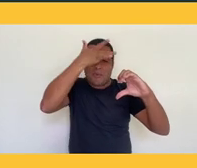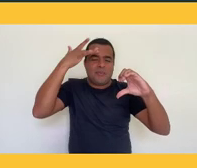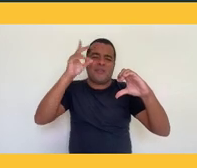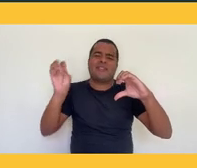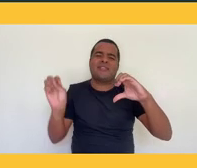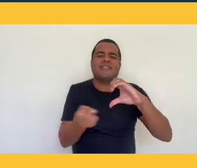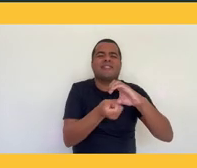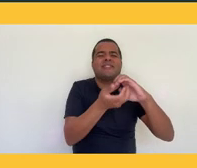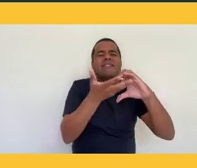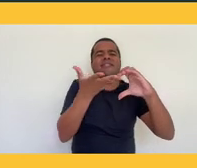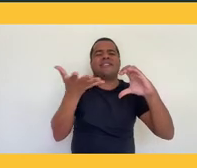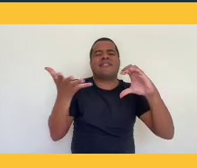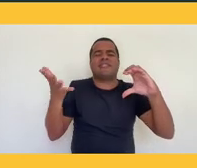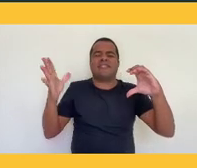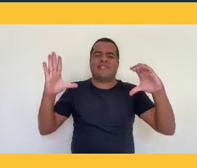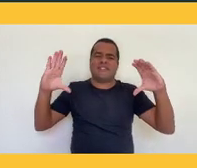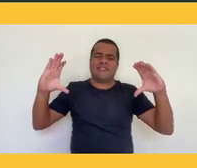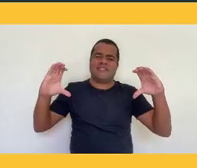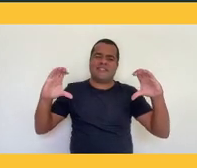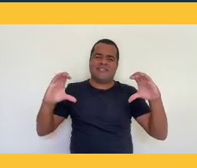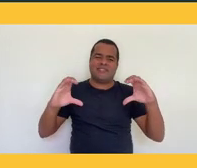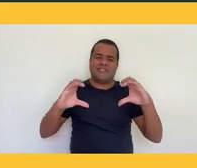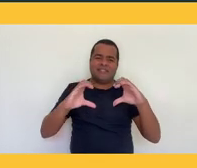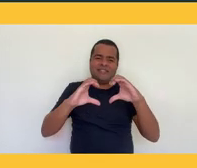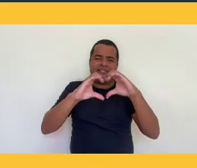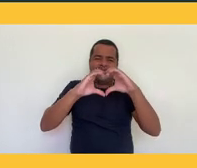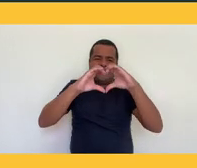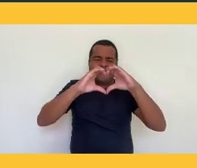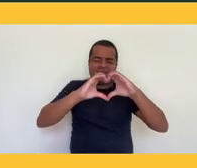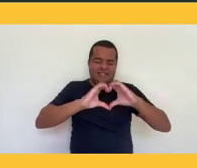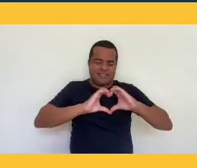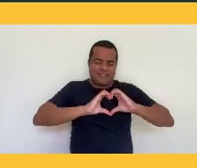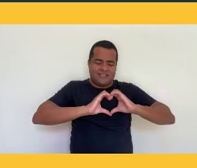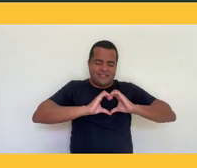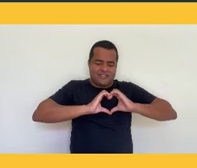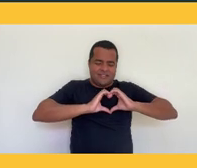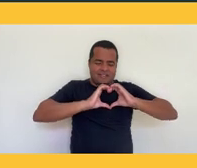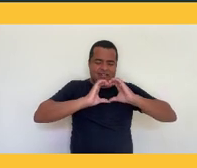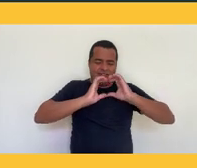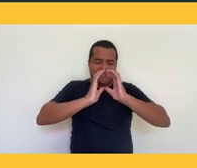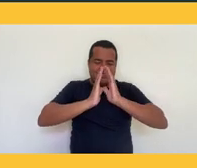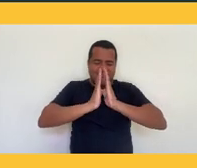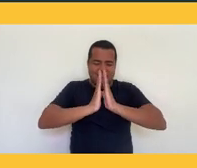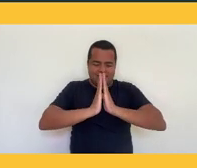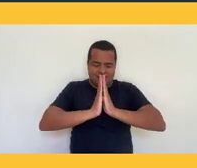penteadeira. Cabe essa oração.